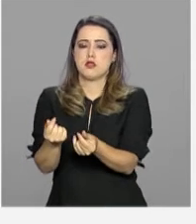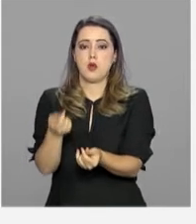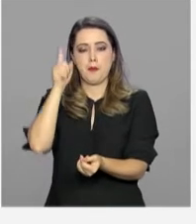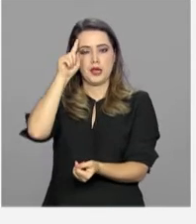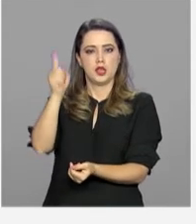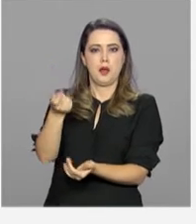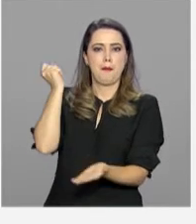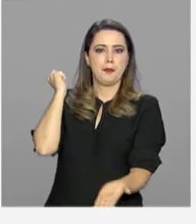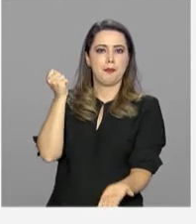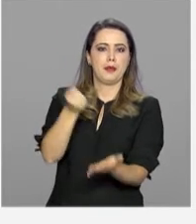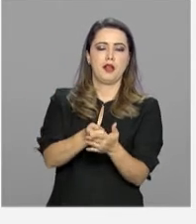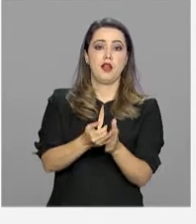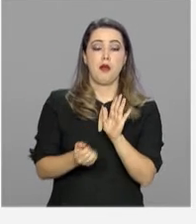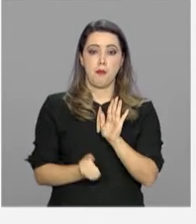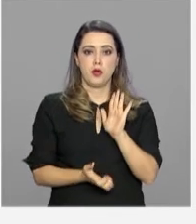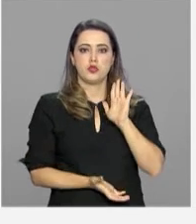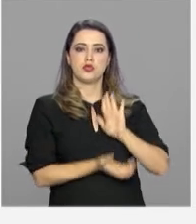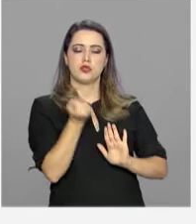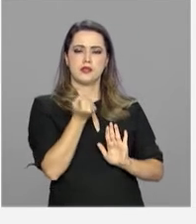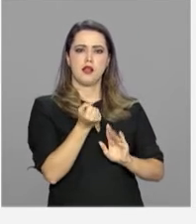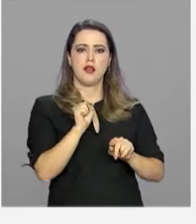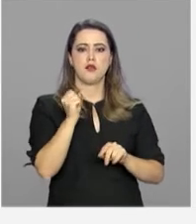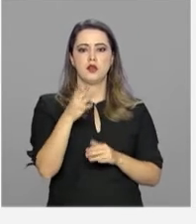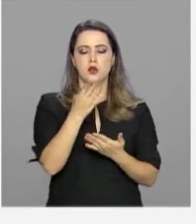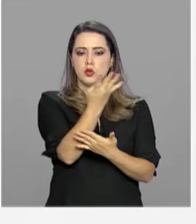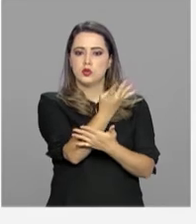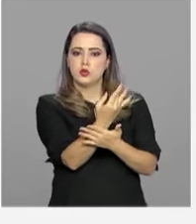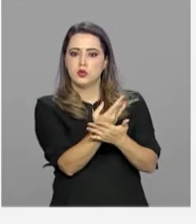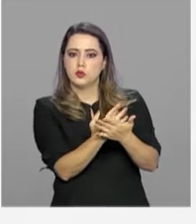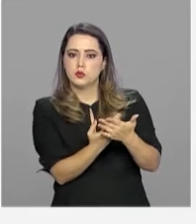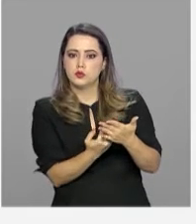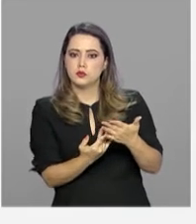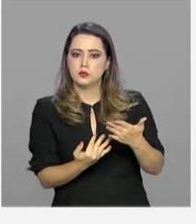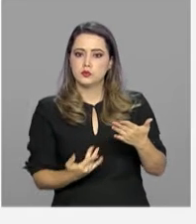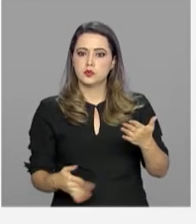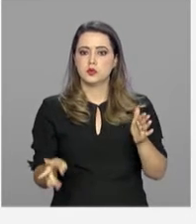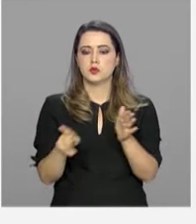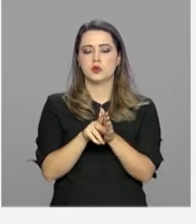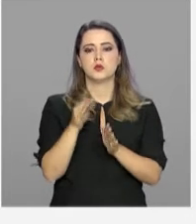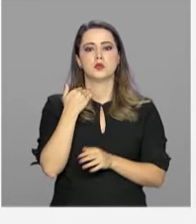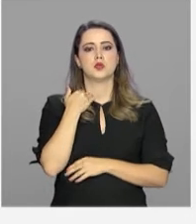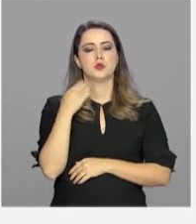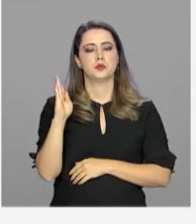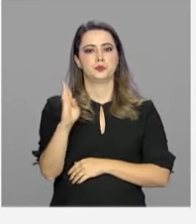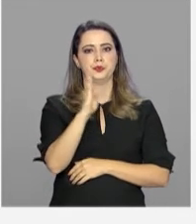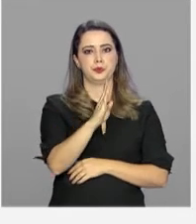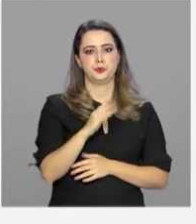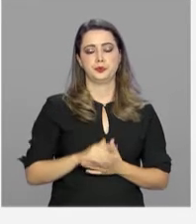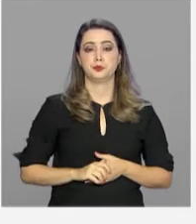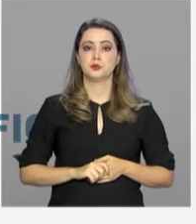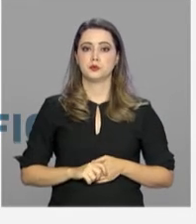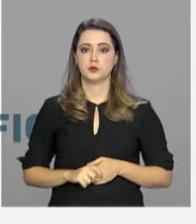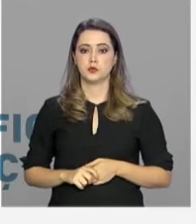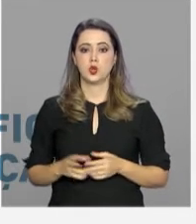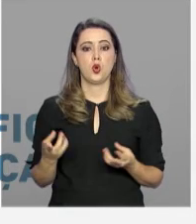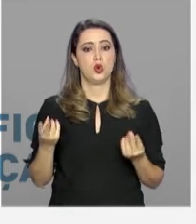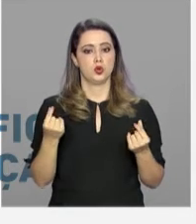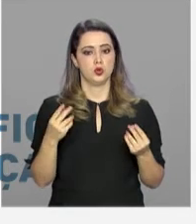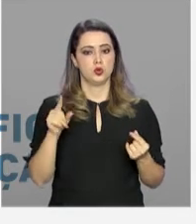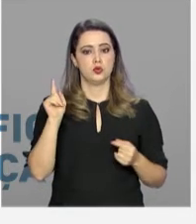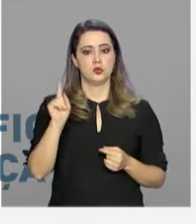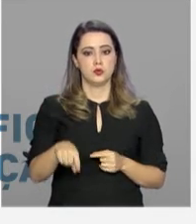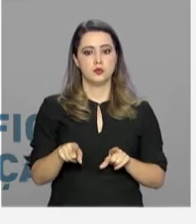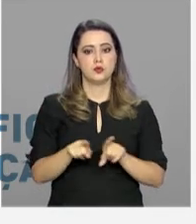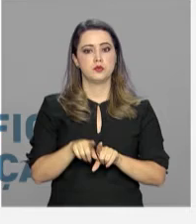pagamento fazer saques e retirar extratos nos terminais de autoatendimento do banco do brasil os recursos do